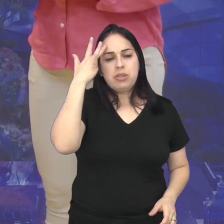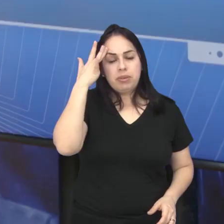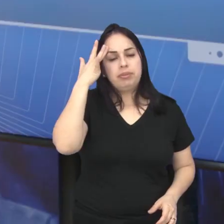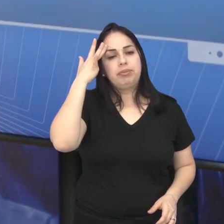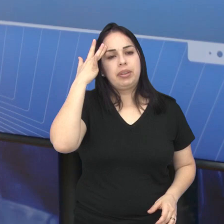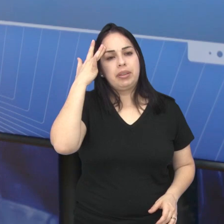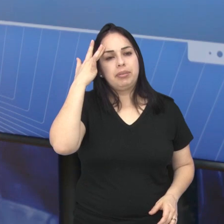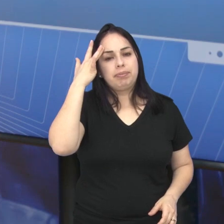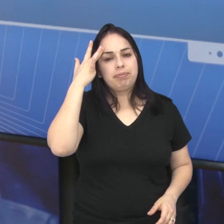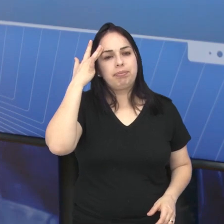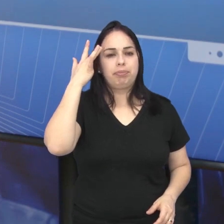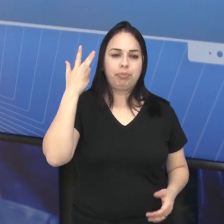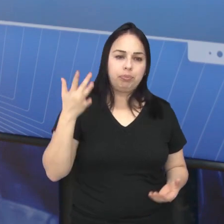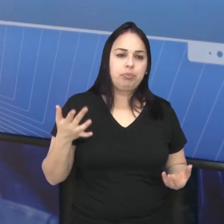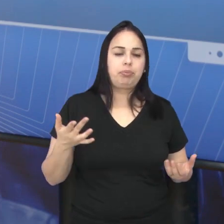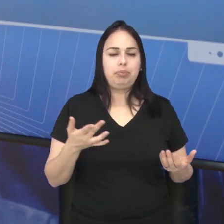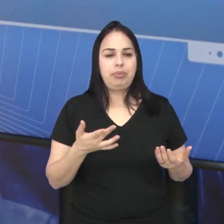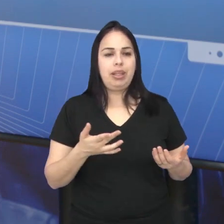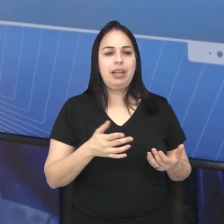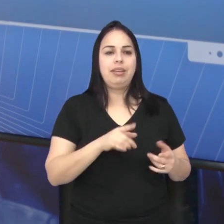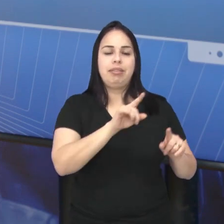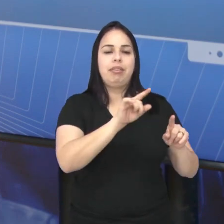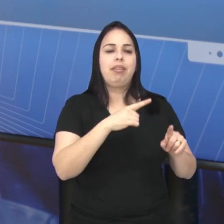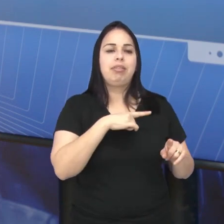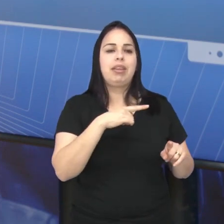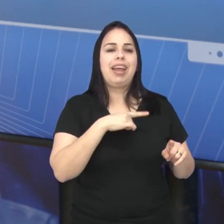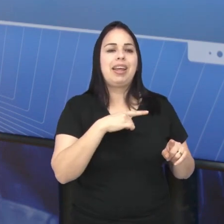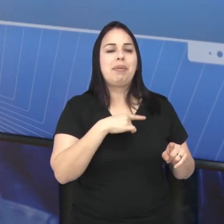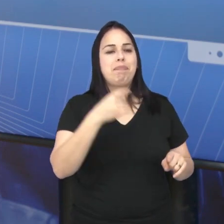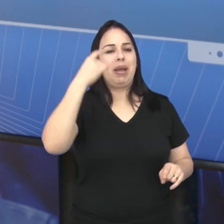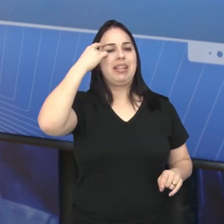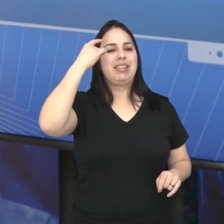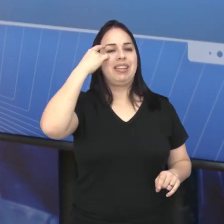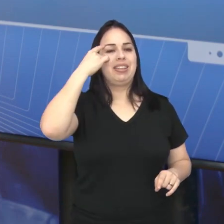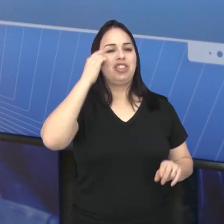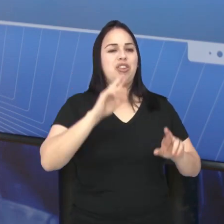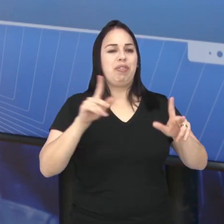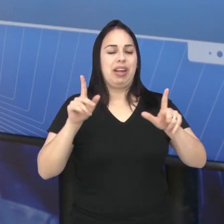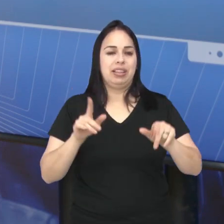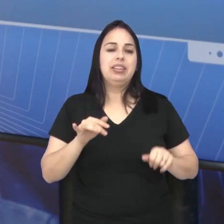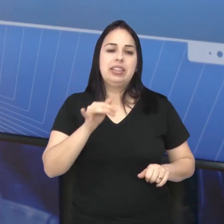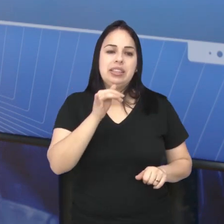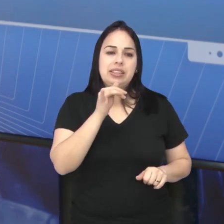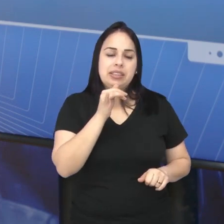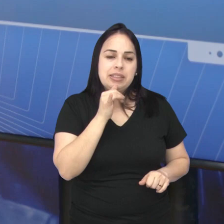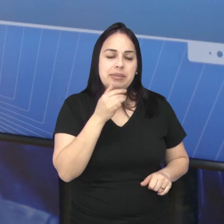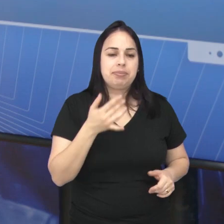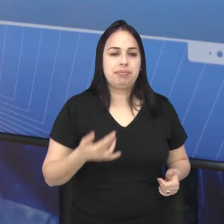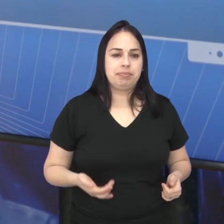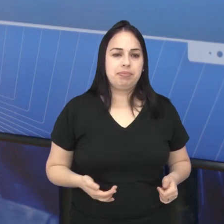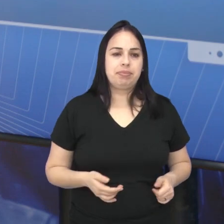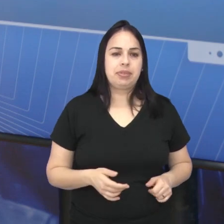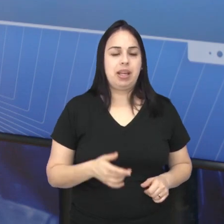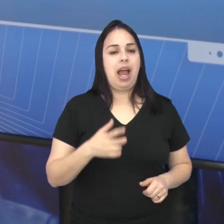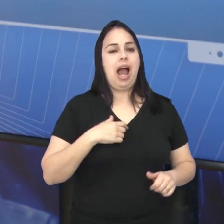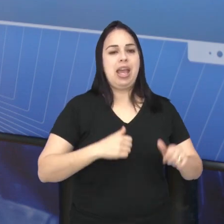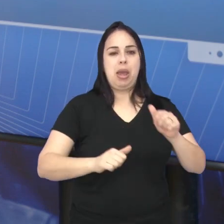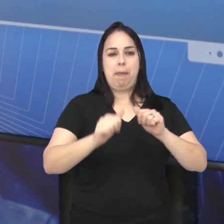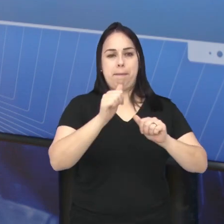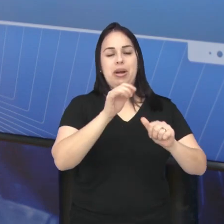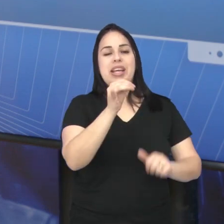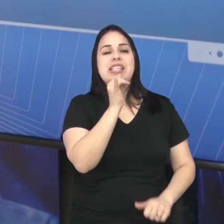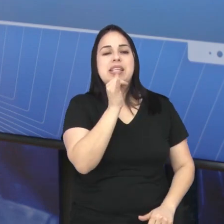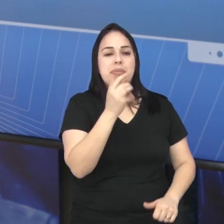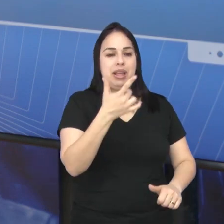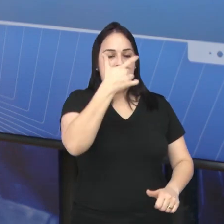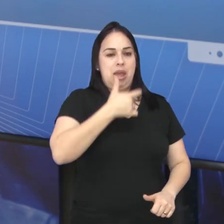um ele acha, existe um limiar diferente, né? Então eu posso, assim, eu posso dizer para você, eu